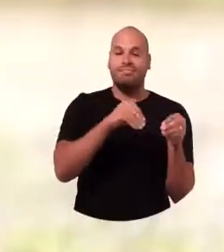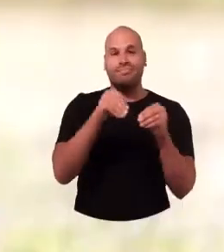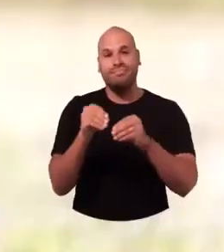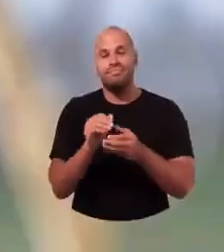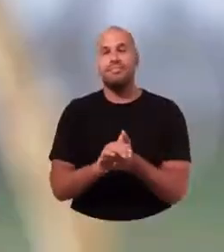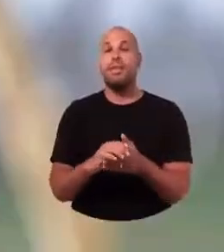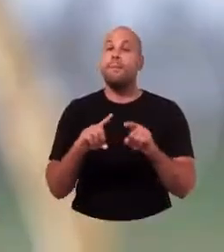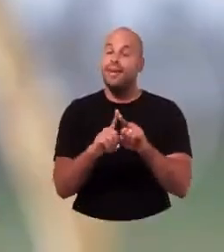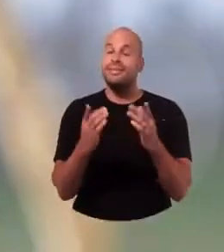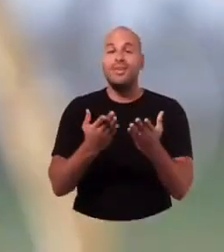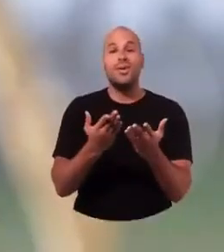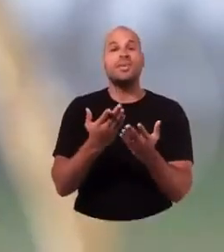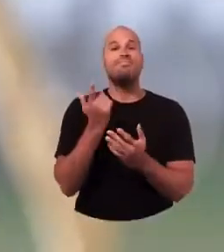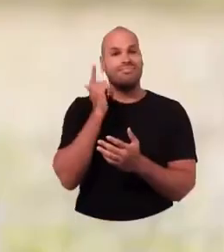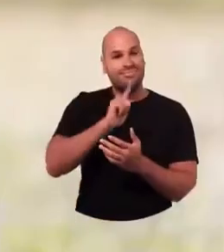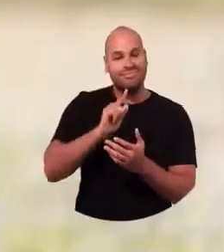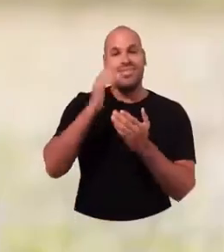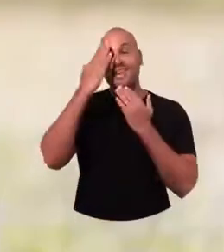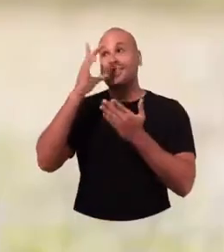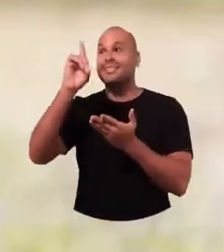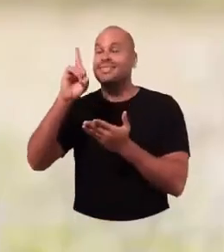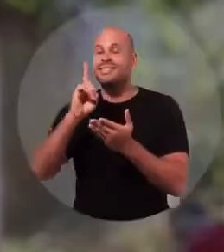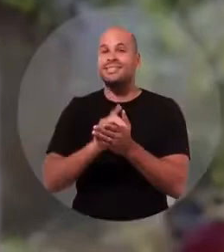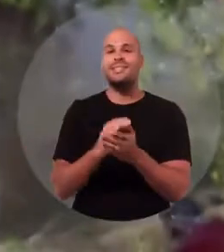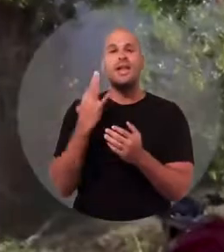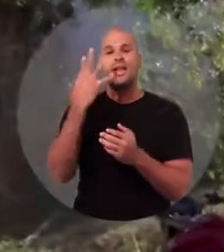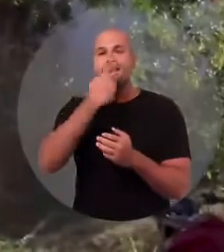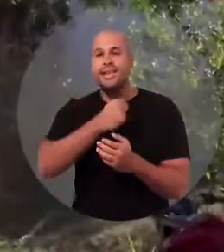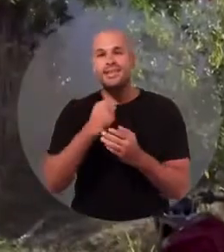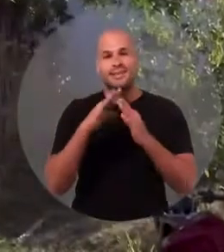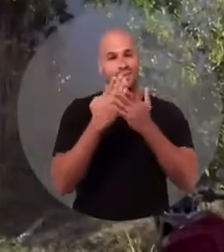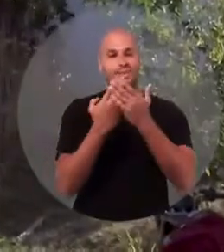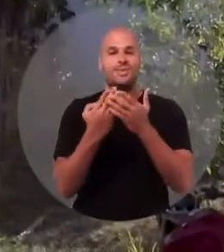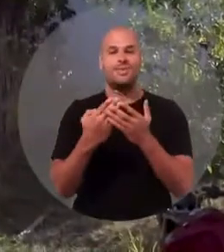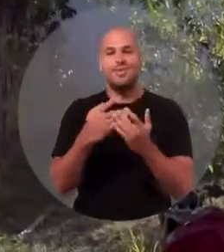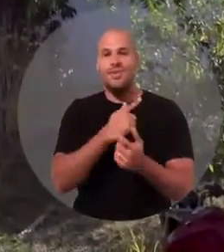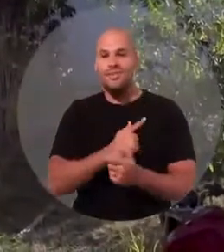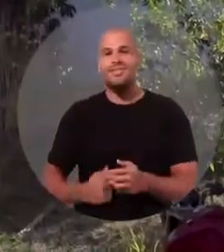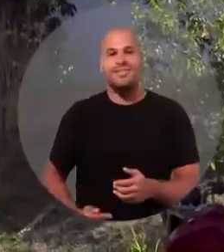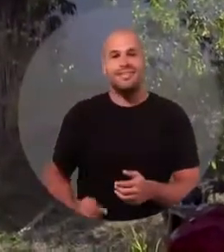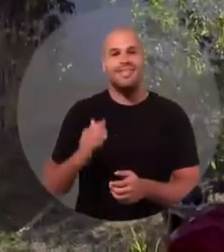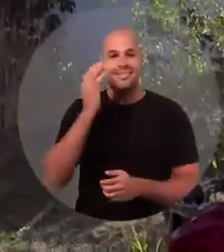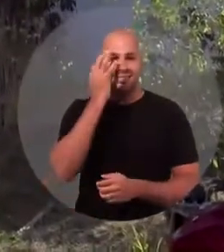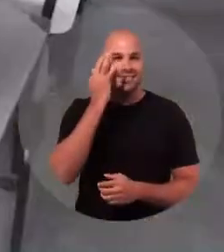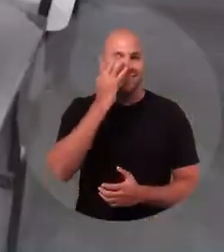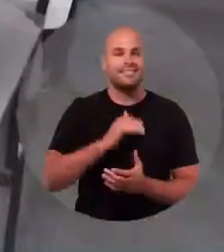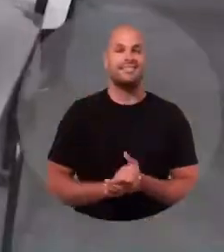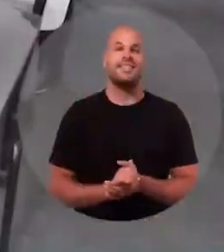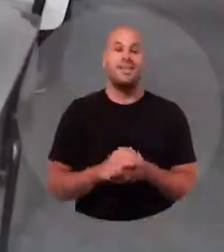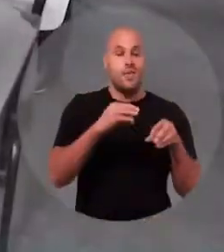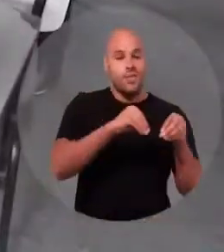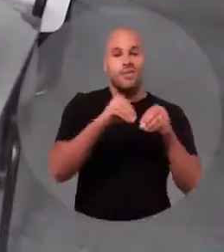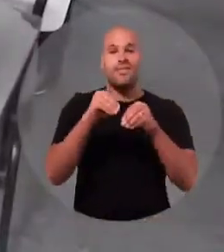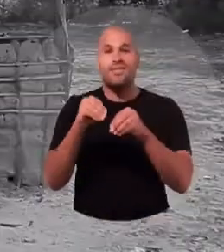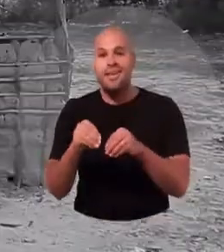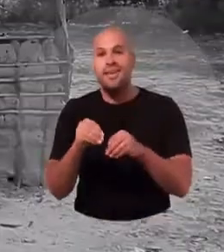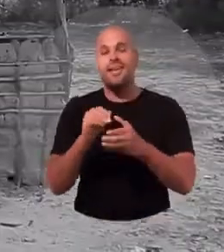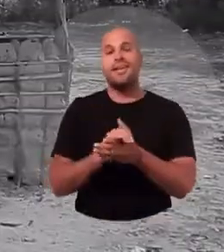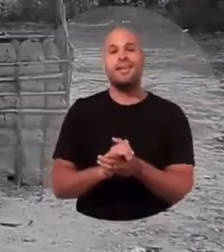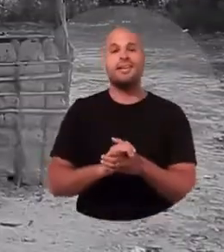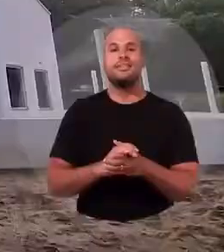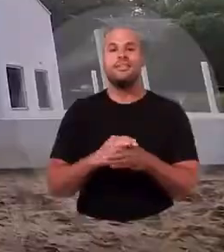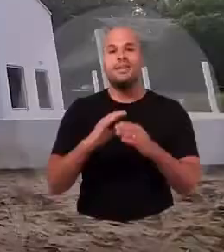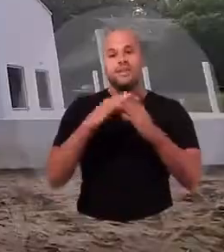Até que, enfim, deu certo, graças a Deus. Chegou essa linda escola na gestão do governo Flávio Dino. Além da troca de escolas